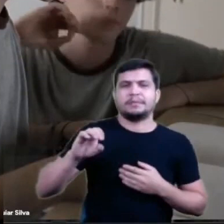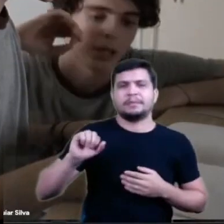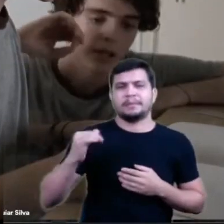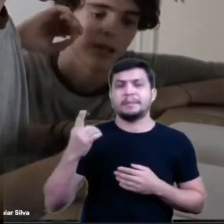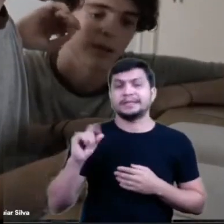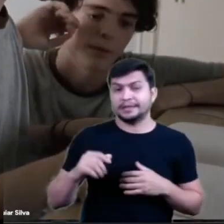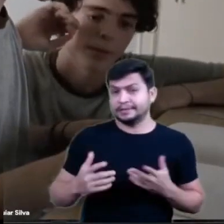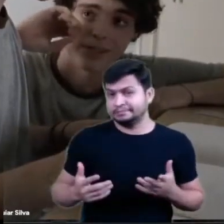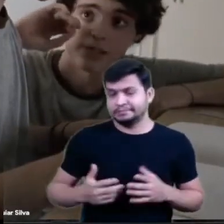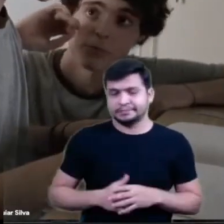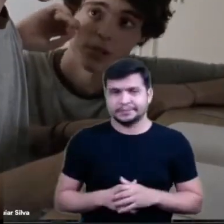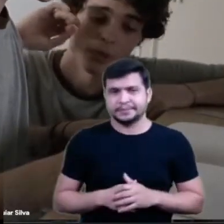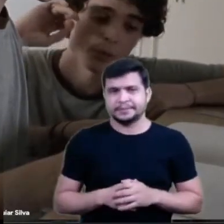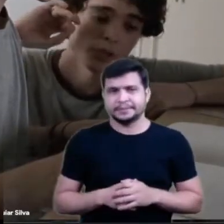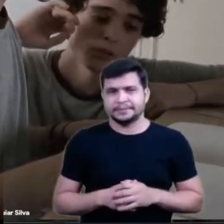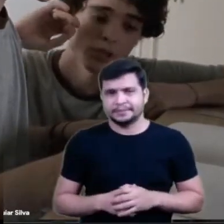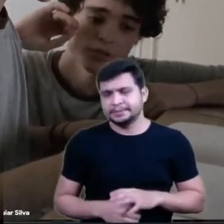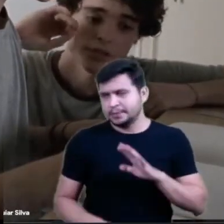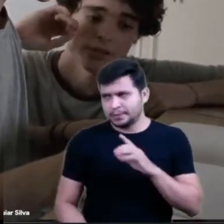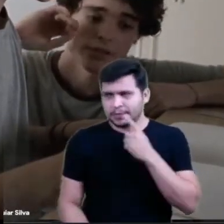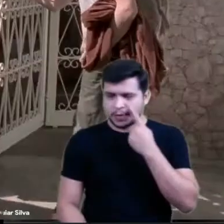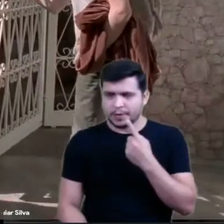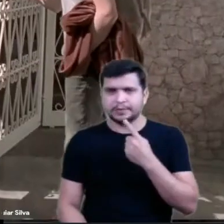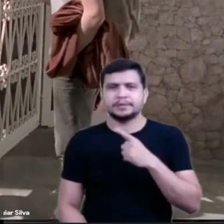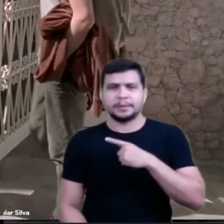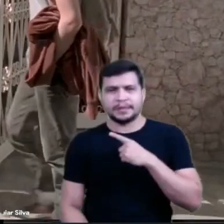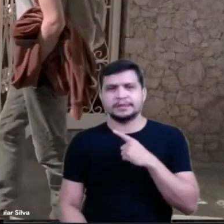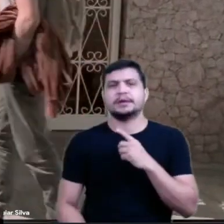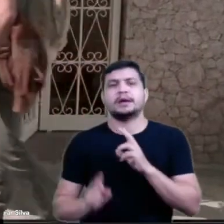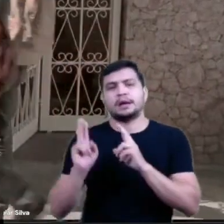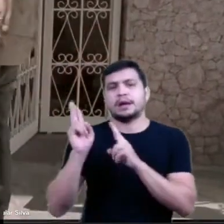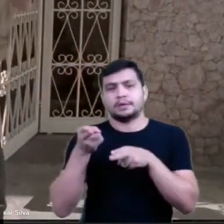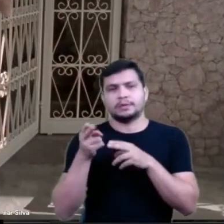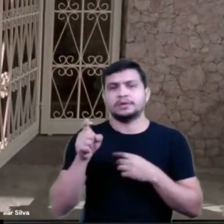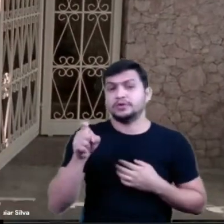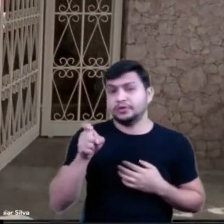Olha, pensa sempre que para poder anular o X,